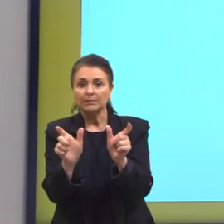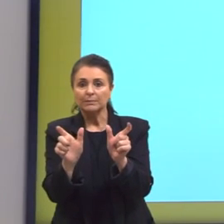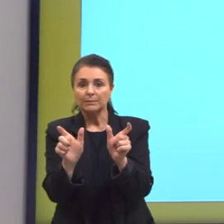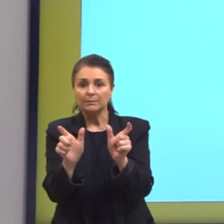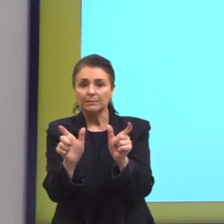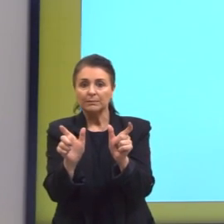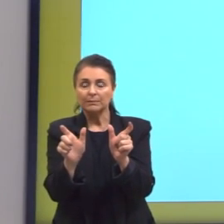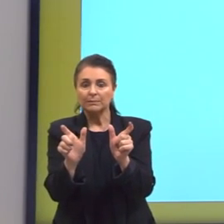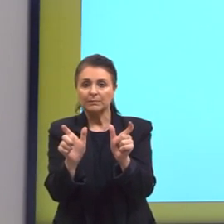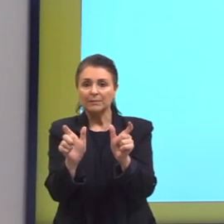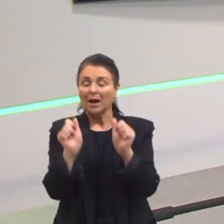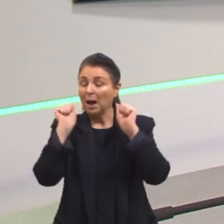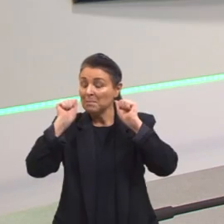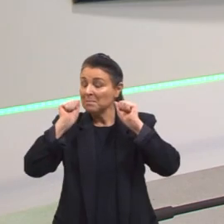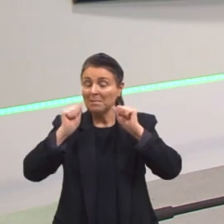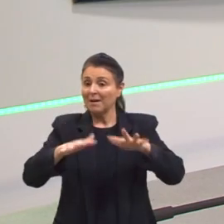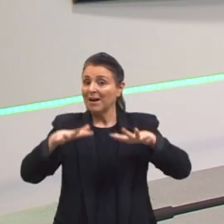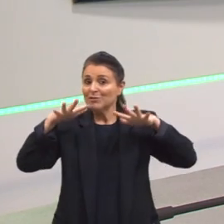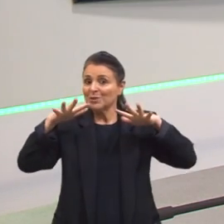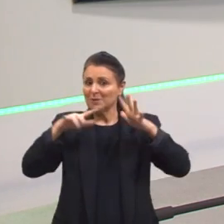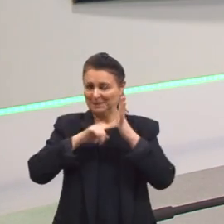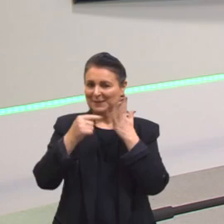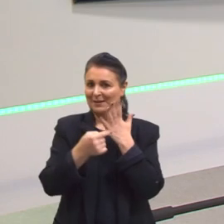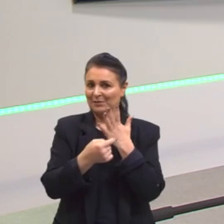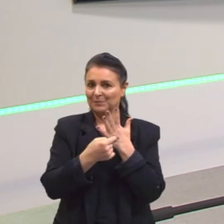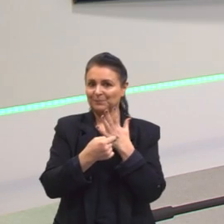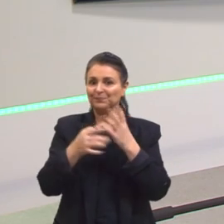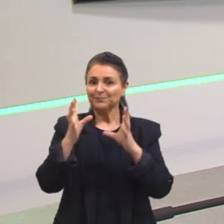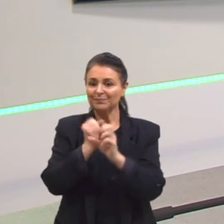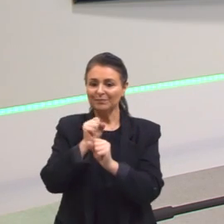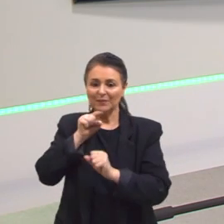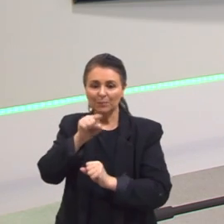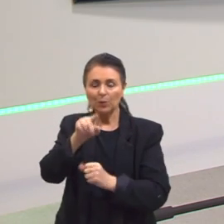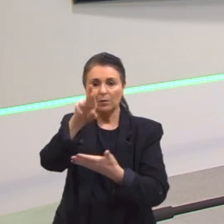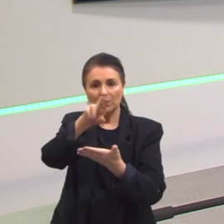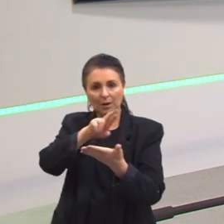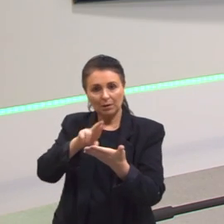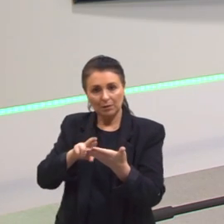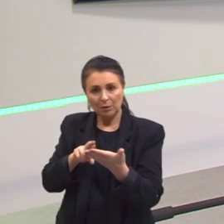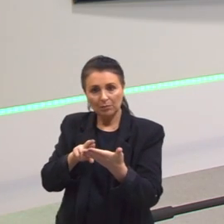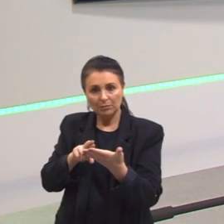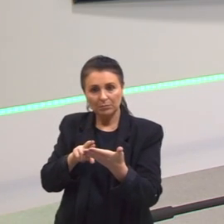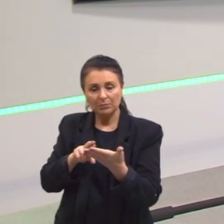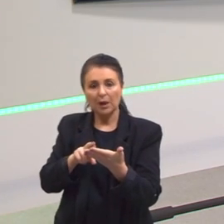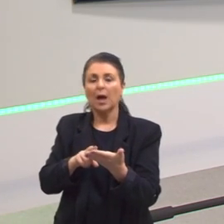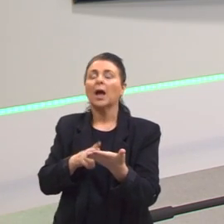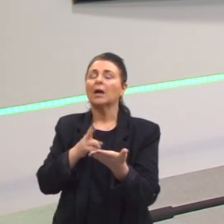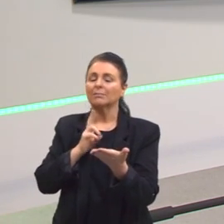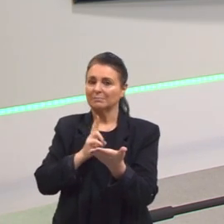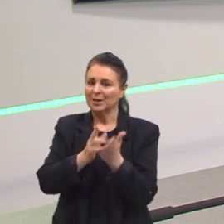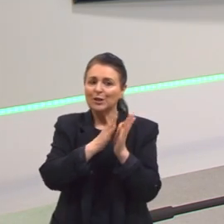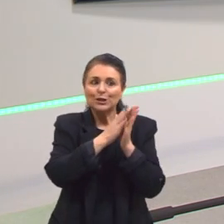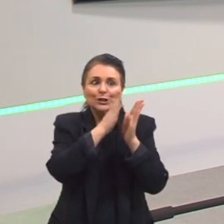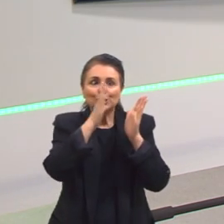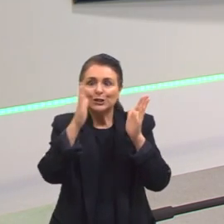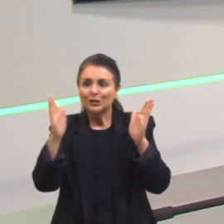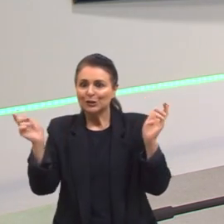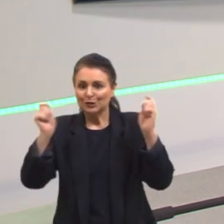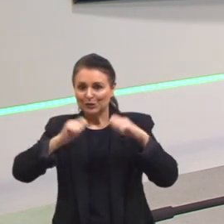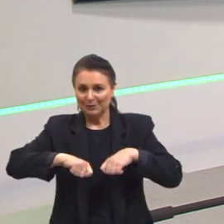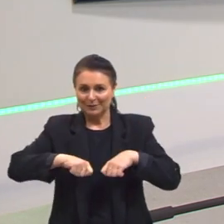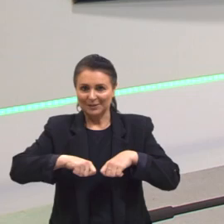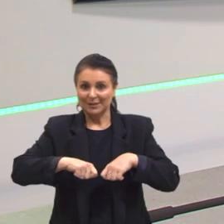a mágica para a nota mil na redação é seguir as competências que são cinco